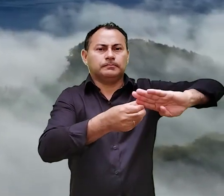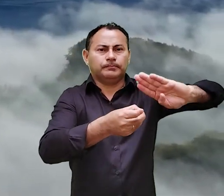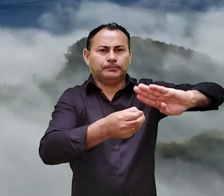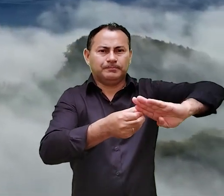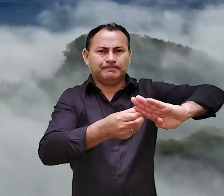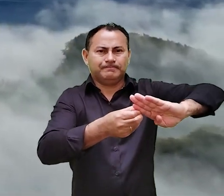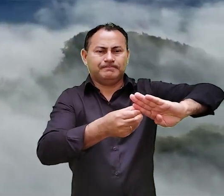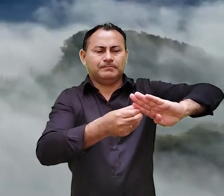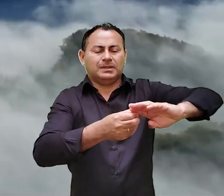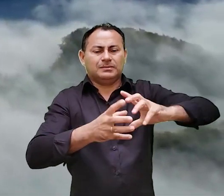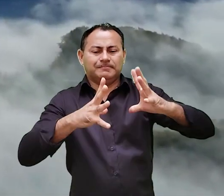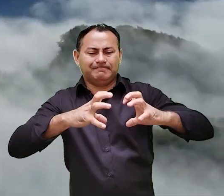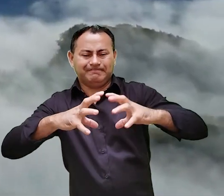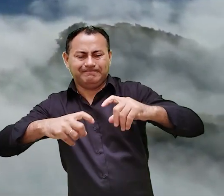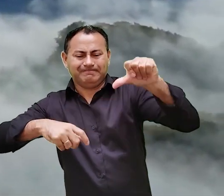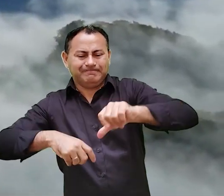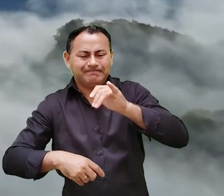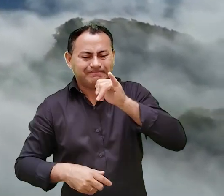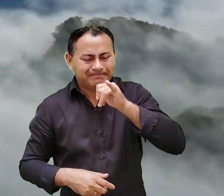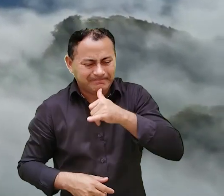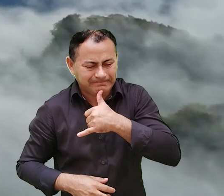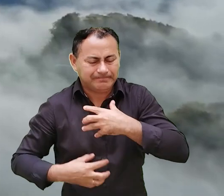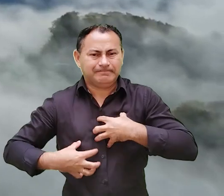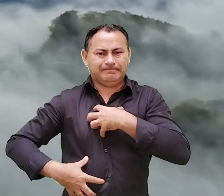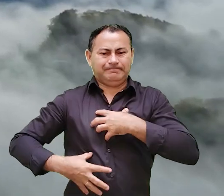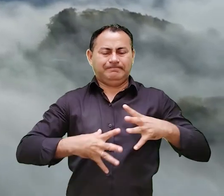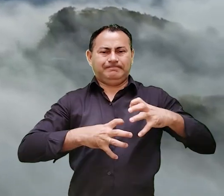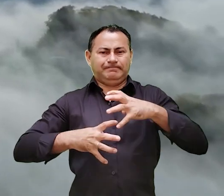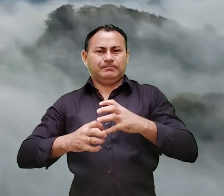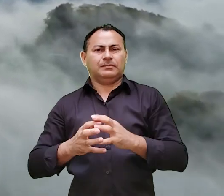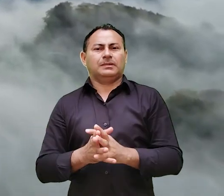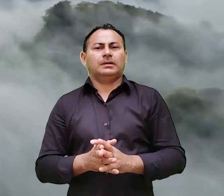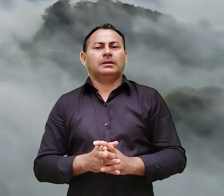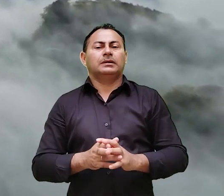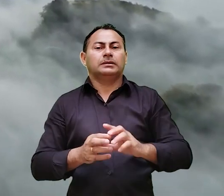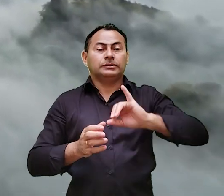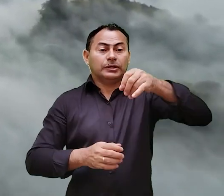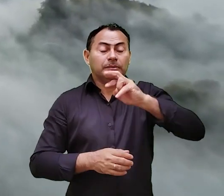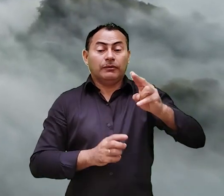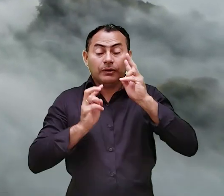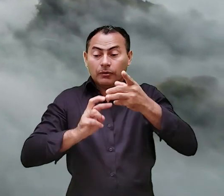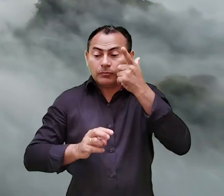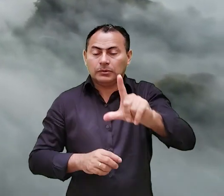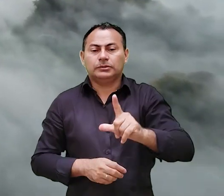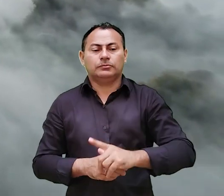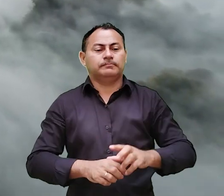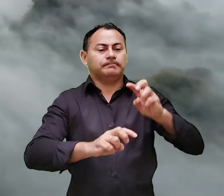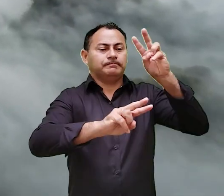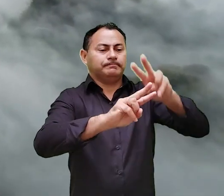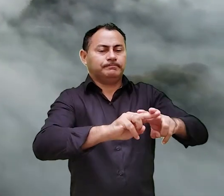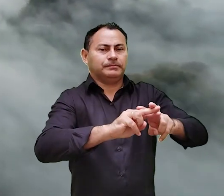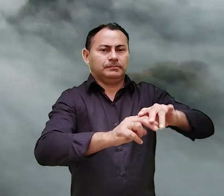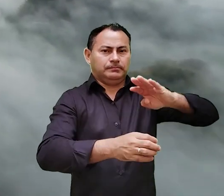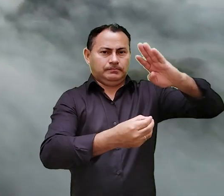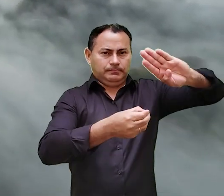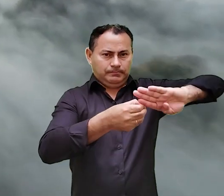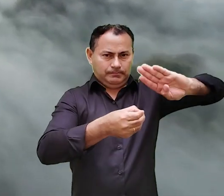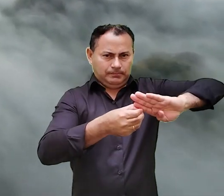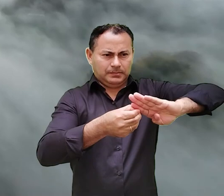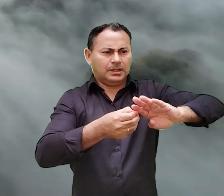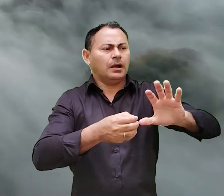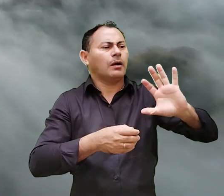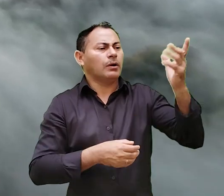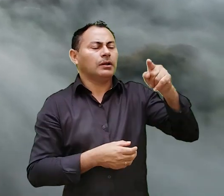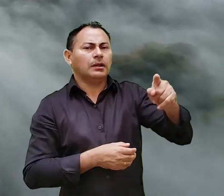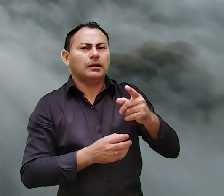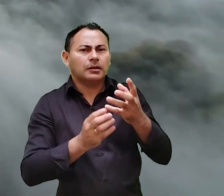causa do horror deste conflito. Por meio de revelação, Jeremias viu a conquista e o cativeiro babilônicos. Quando isso